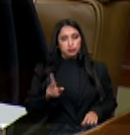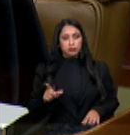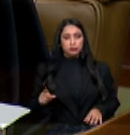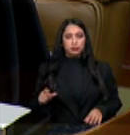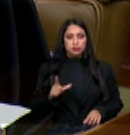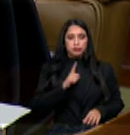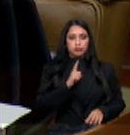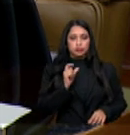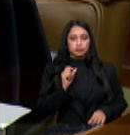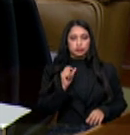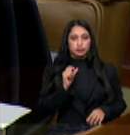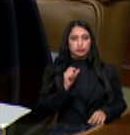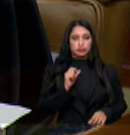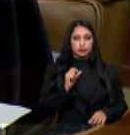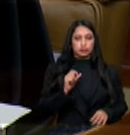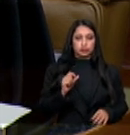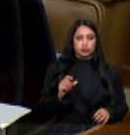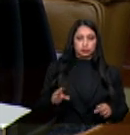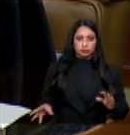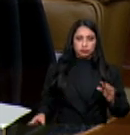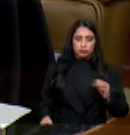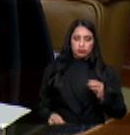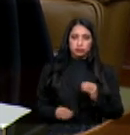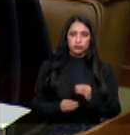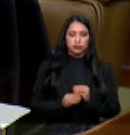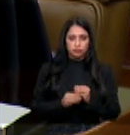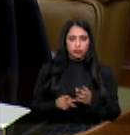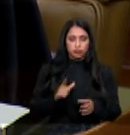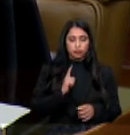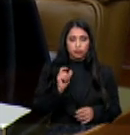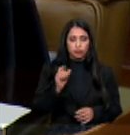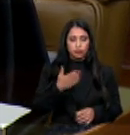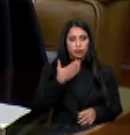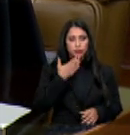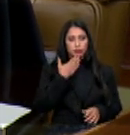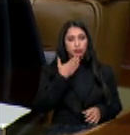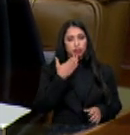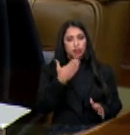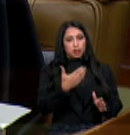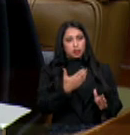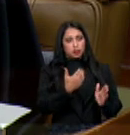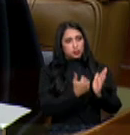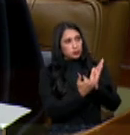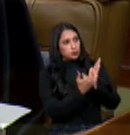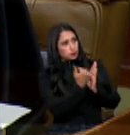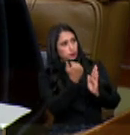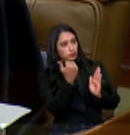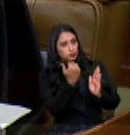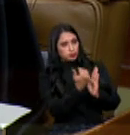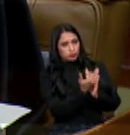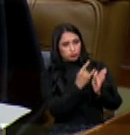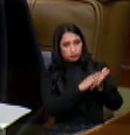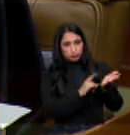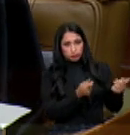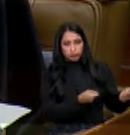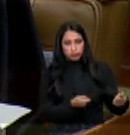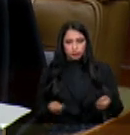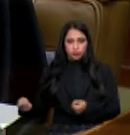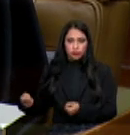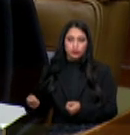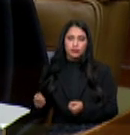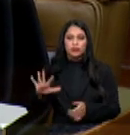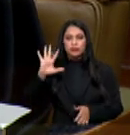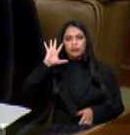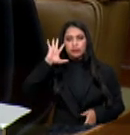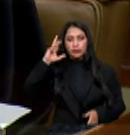requisito da subsidiariedade. Inequivocamente, a petição inicial se volta contra um conjunto de decisões